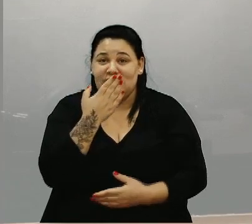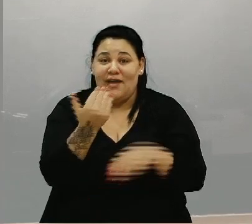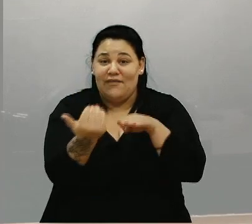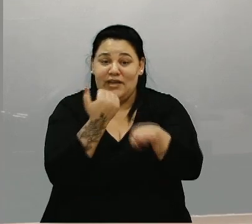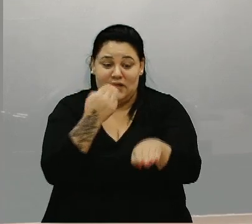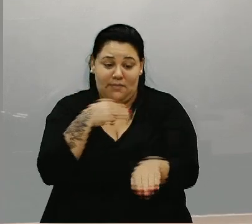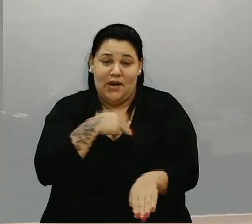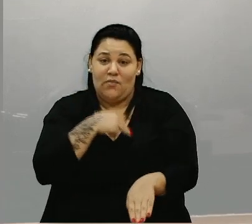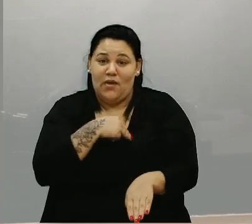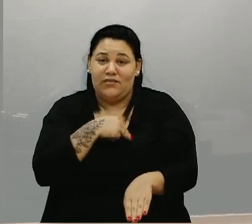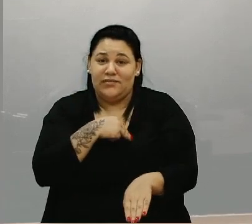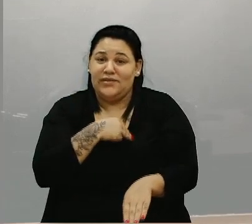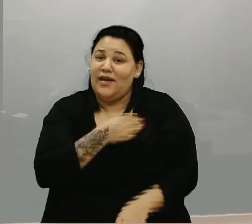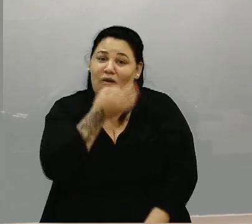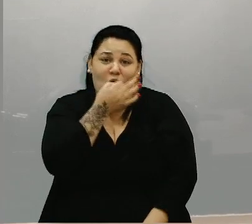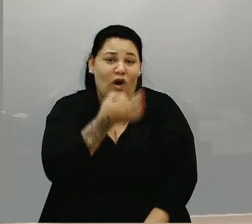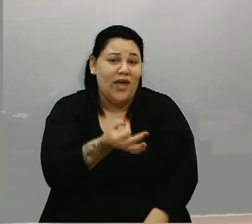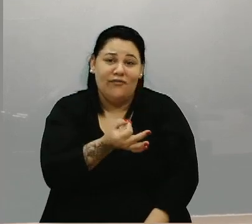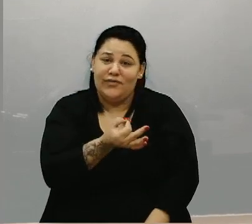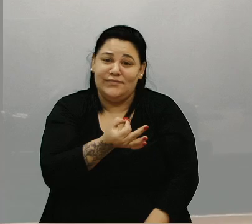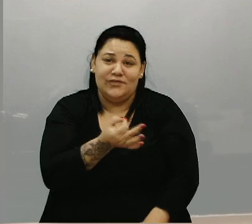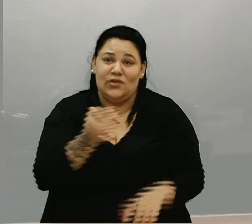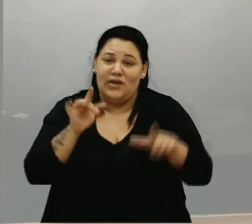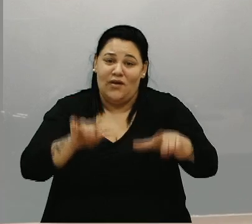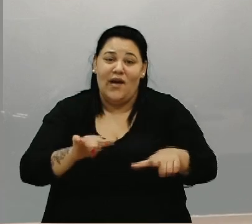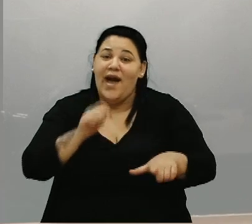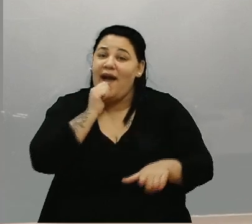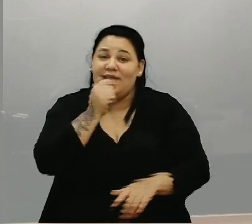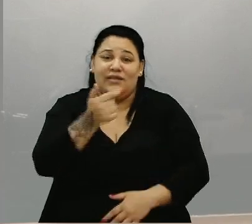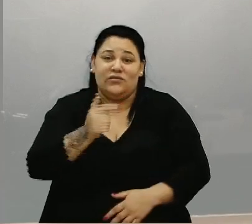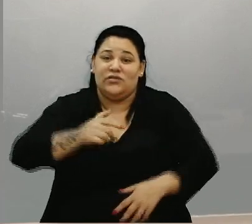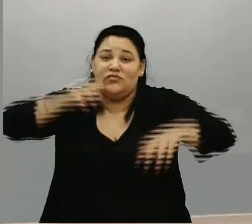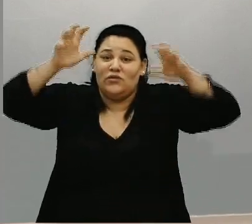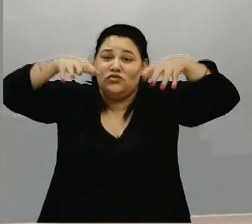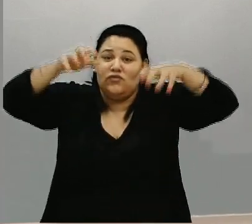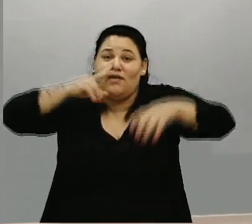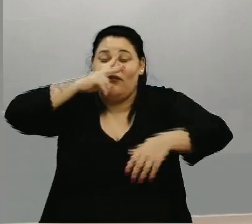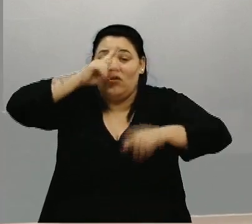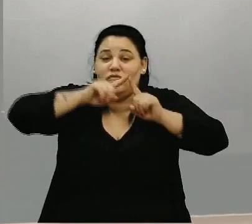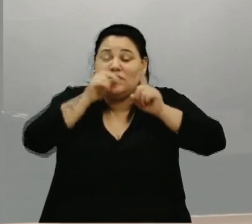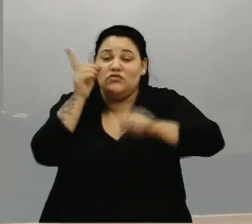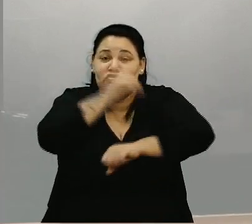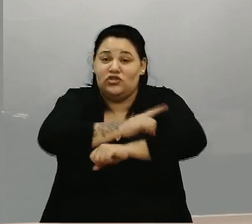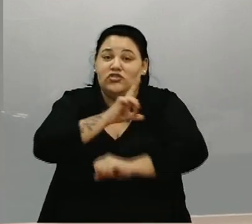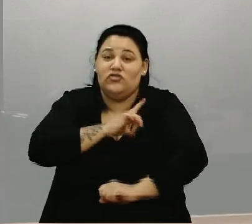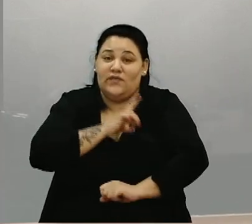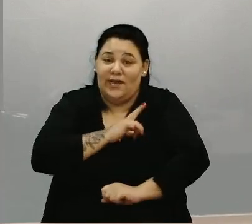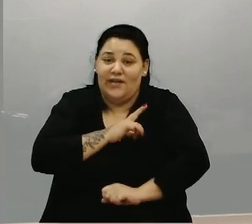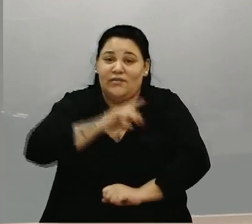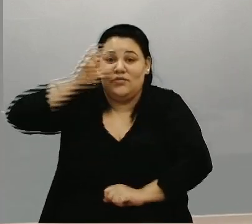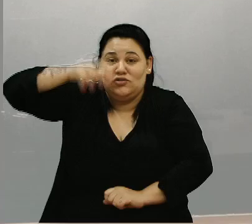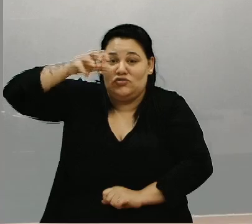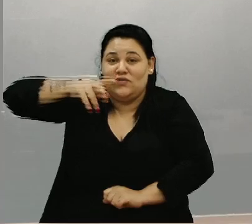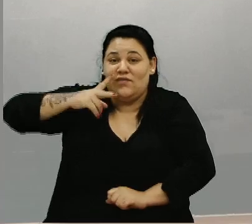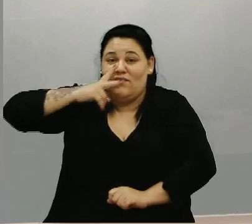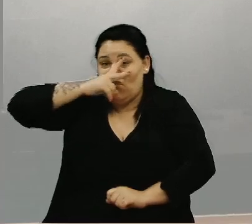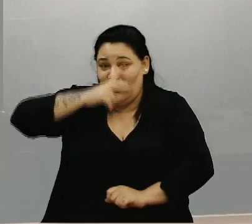está periclitante, né? Não teve nenhuma chuva forte ainda, mas o dia que tiver chuva forte,